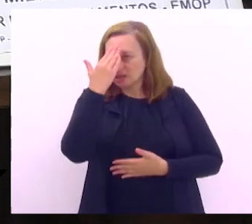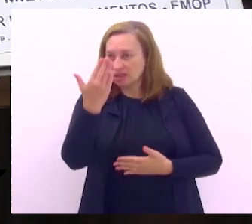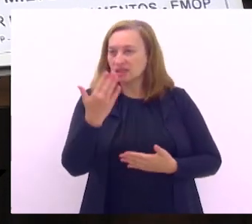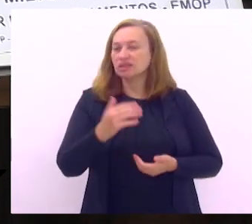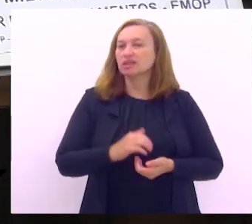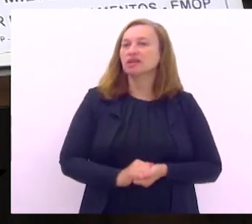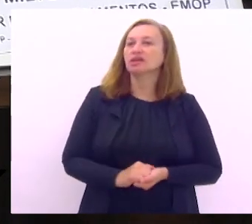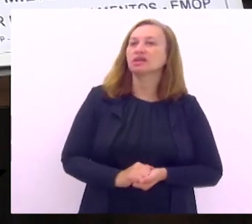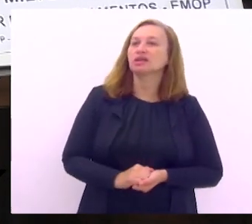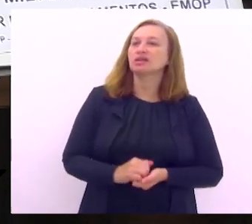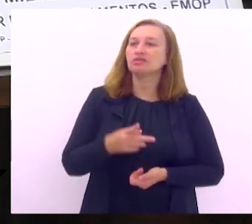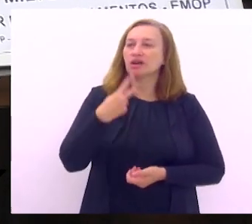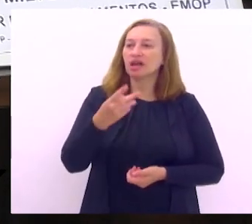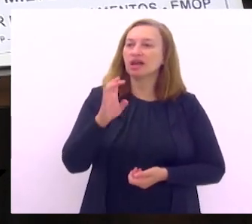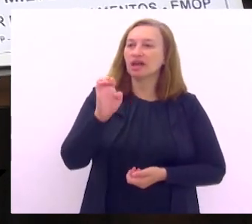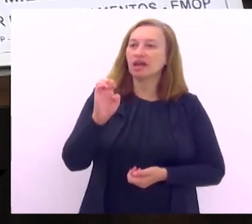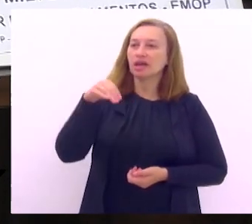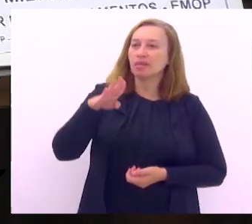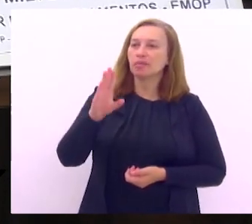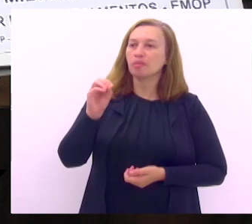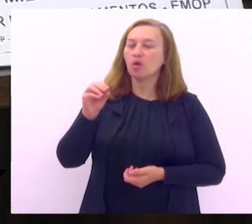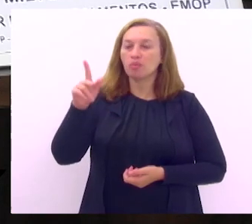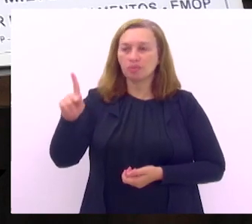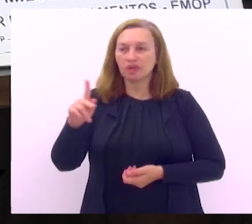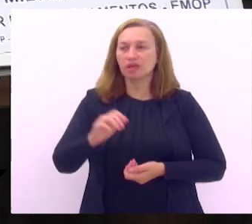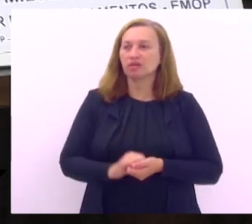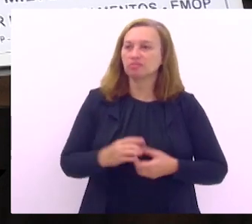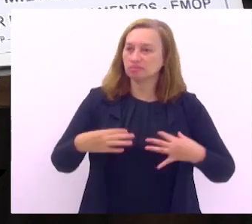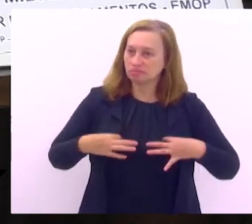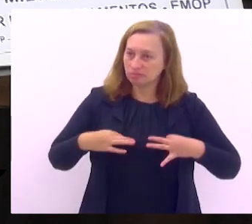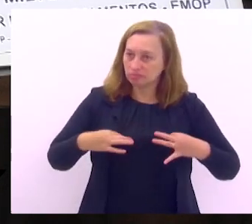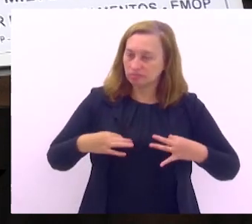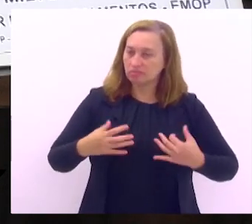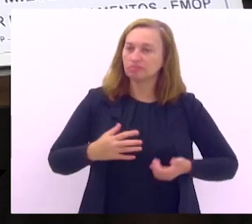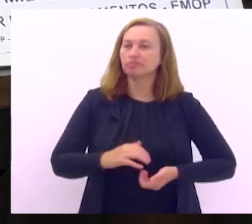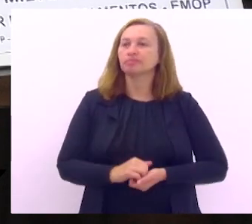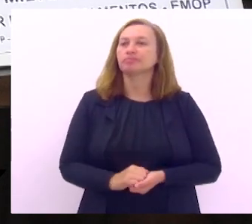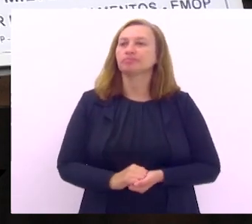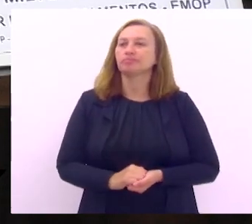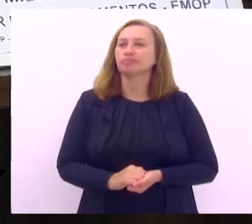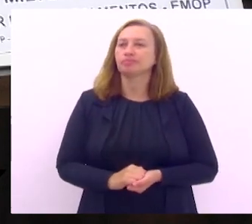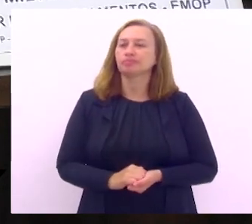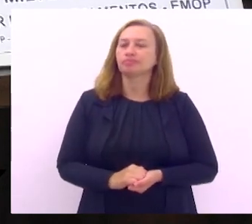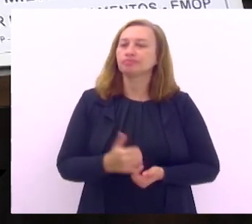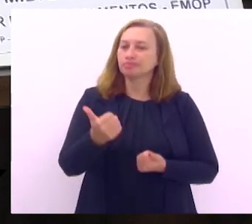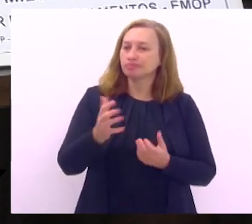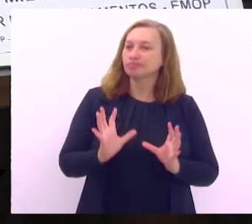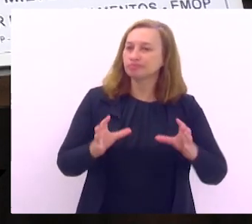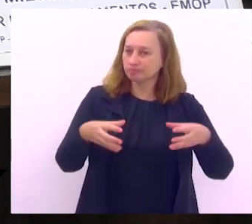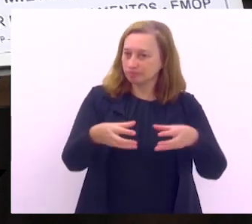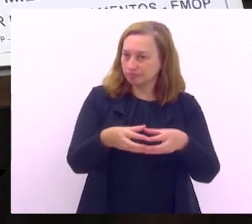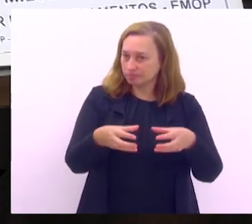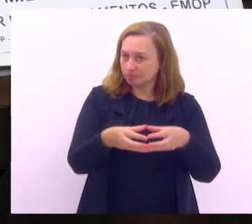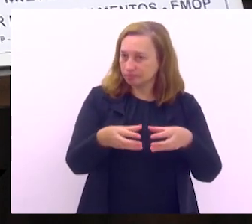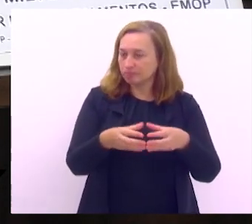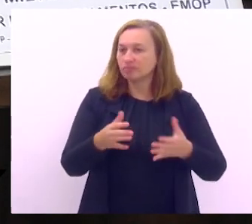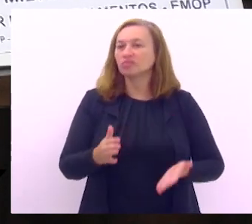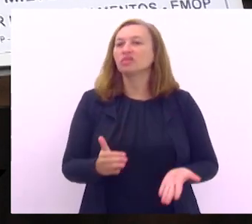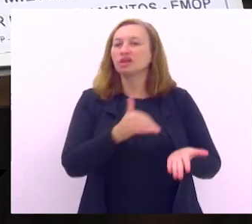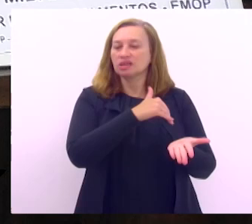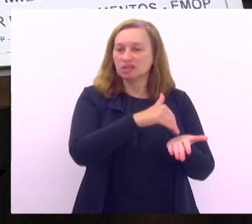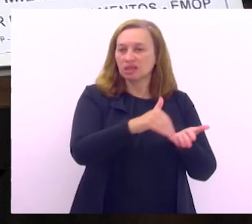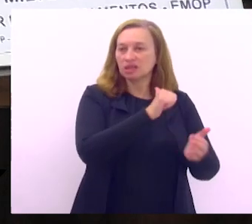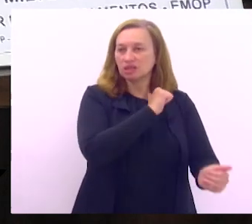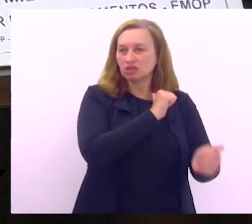dizer que a EMOP está à disposição dessa comissão, à disposição da Secretaria de